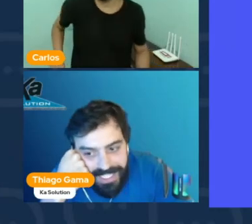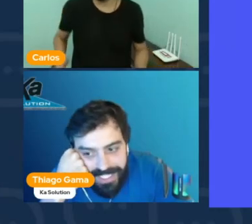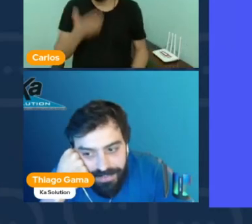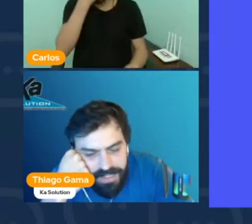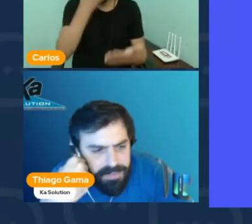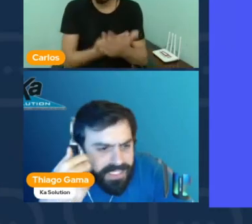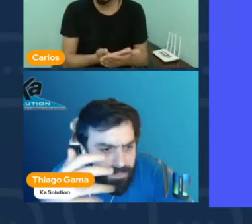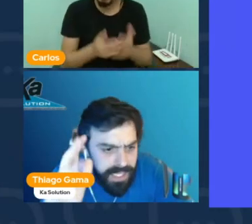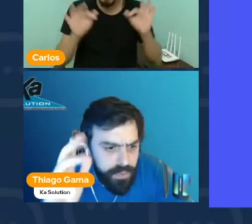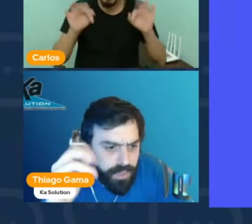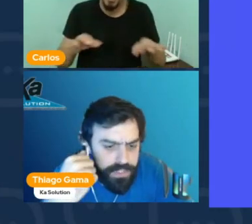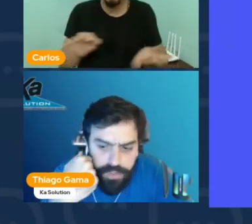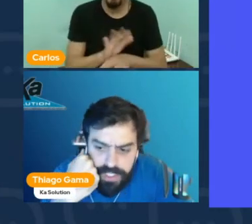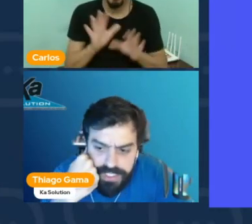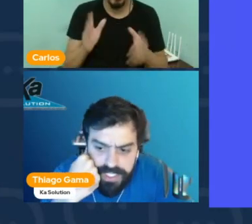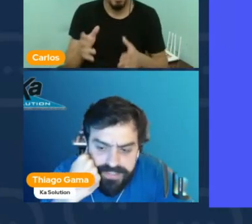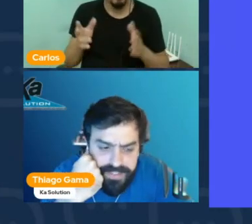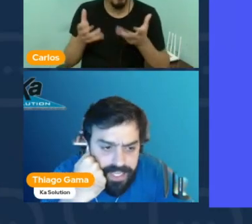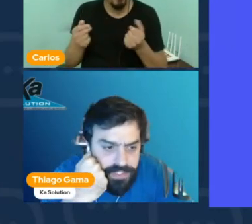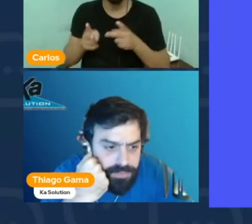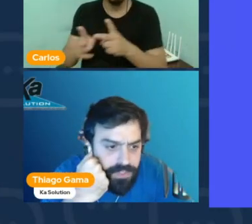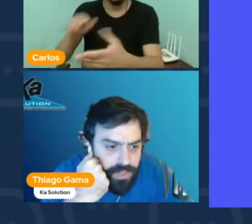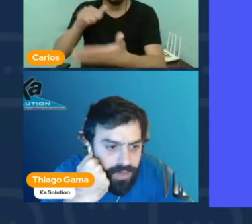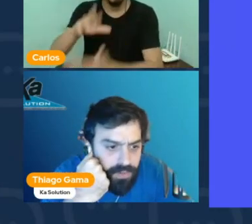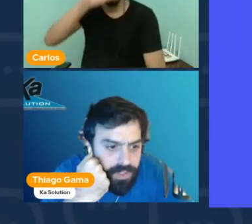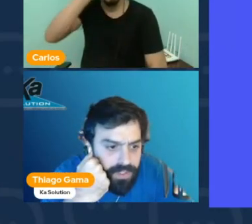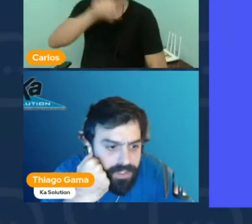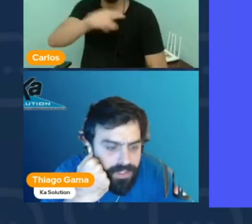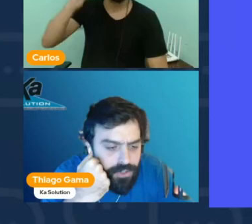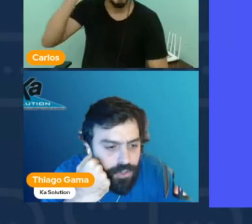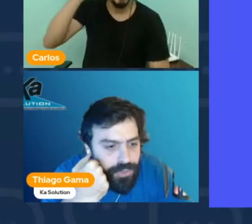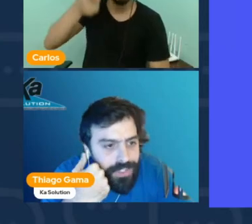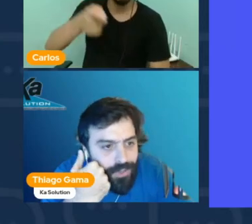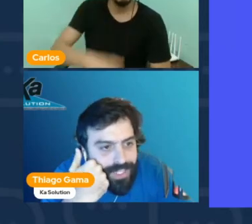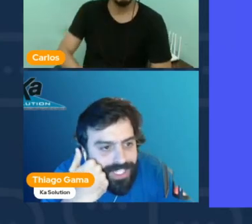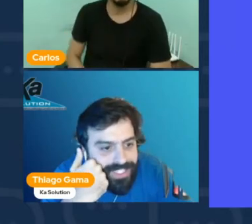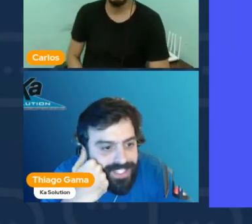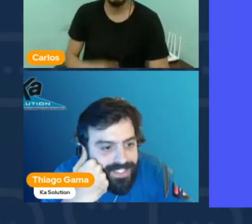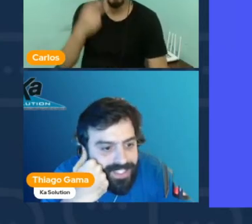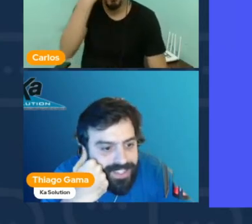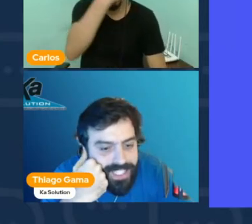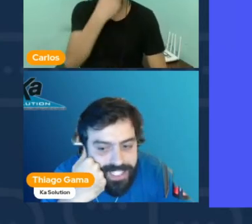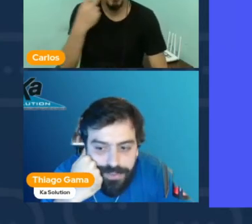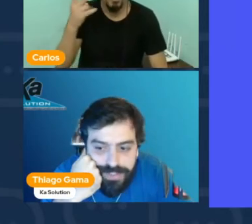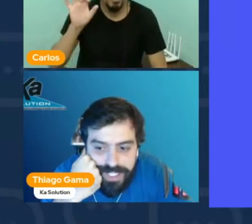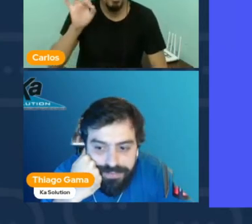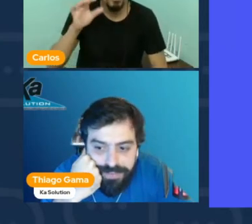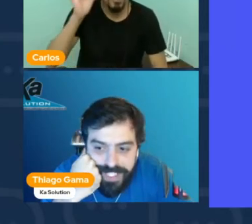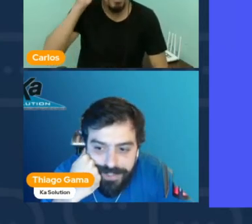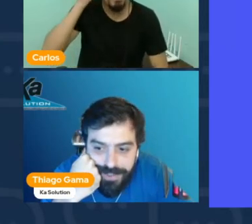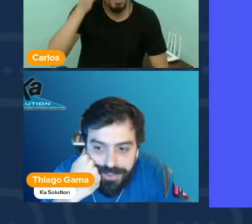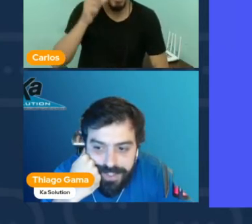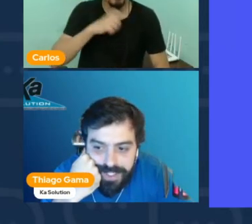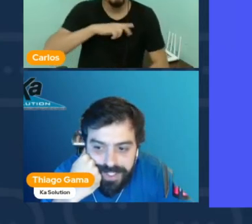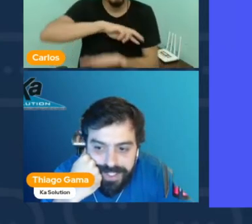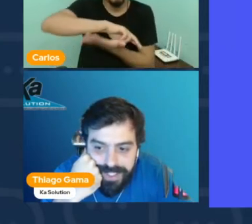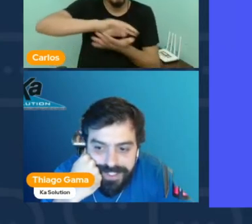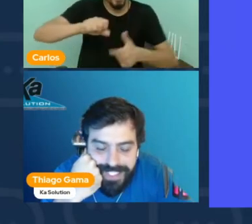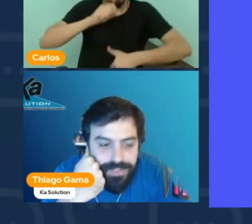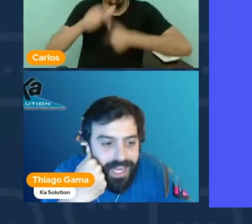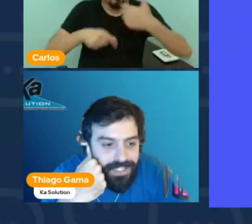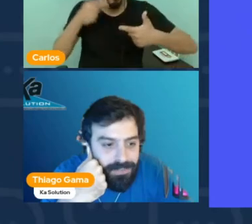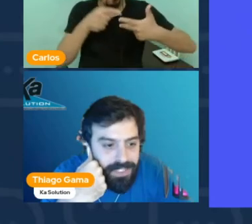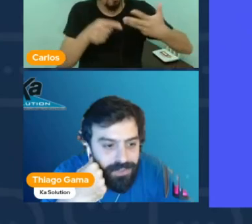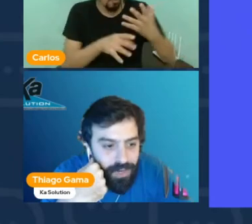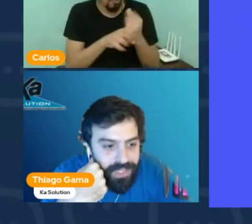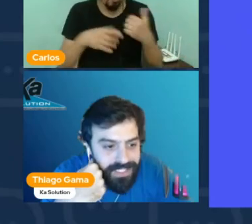já, Leandro. Vamos até meia-noite hoje. O que vocês acham, pessoal? Só 2 horinhas, Leandro? É tanto serviço? Vocês